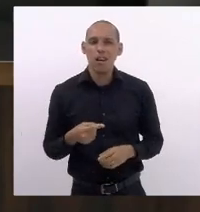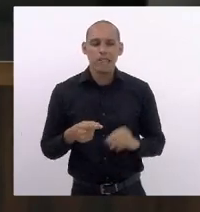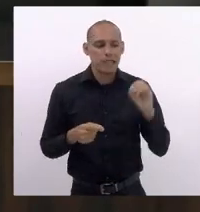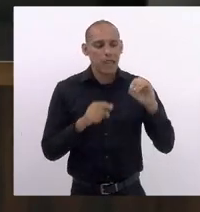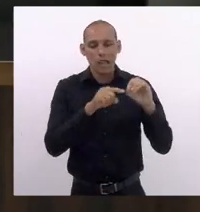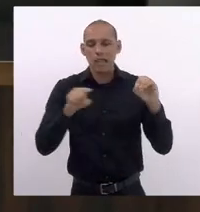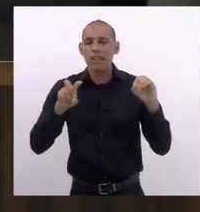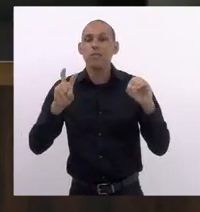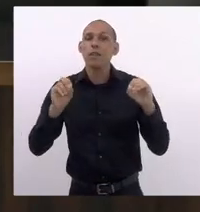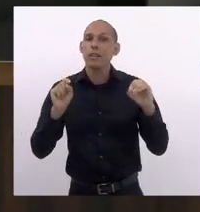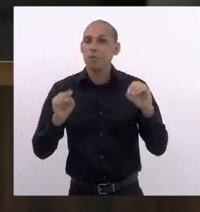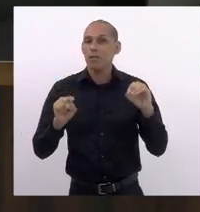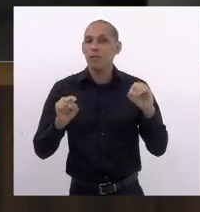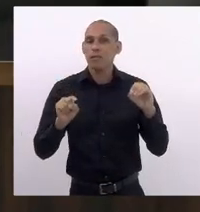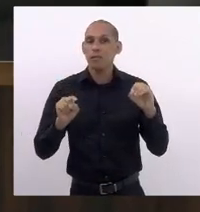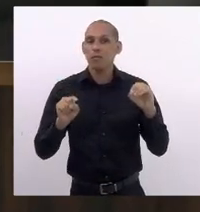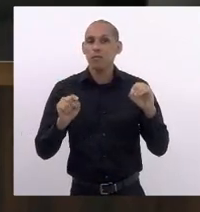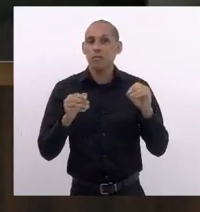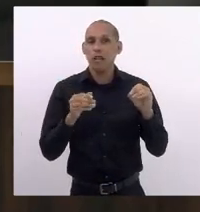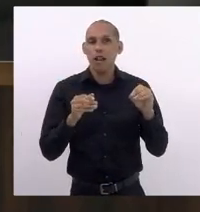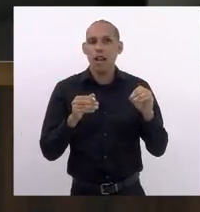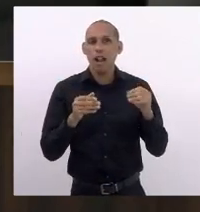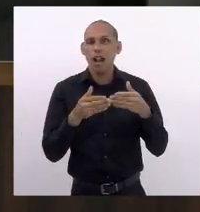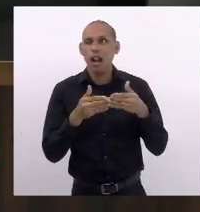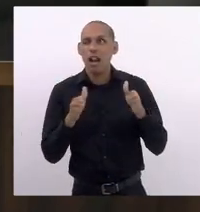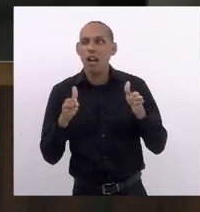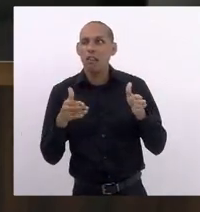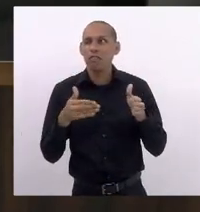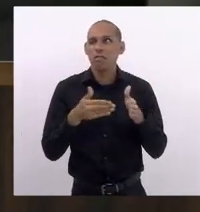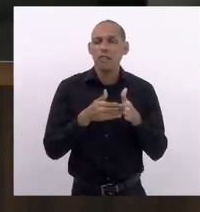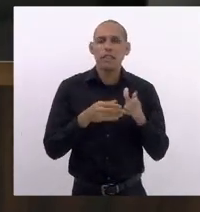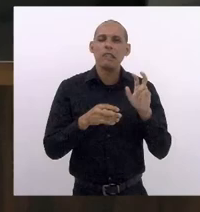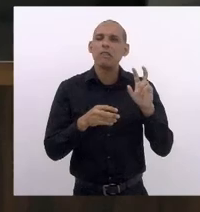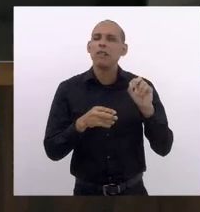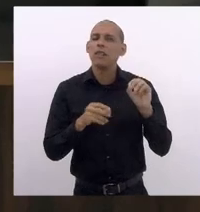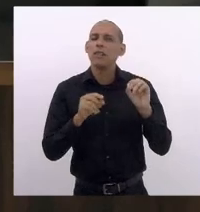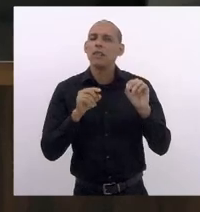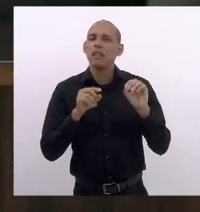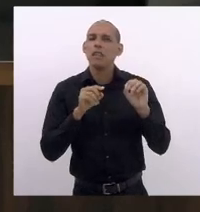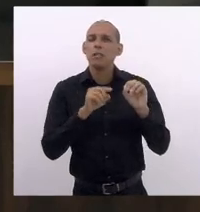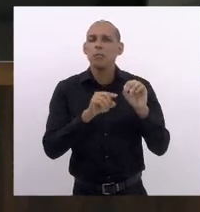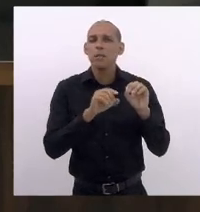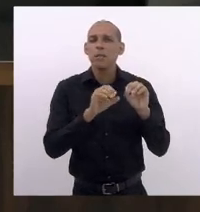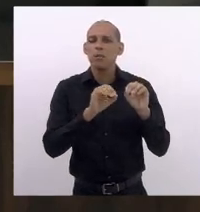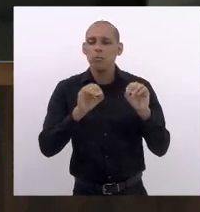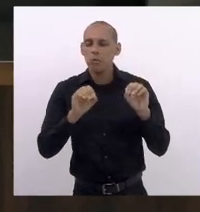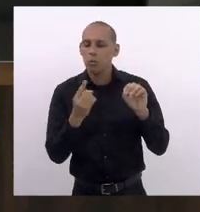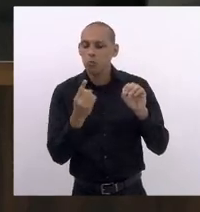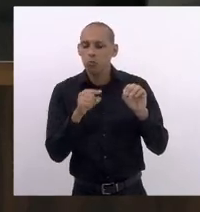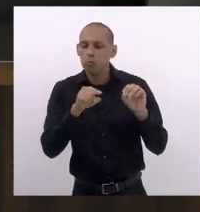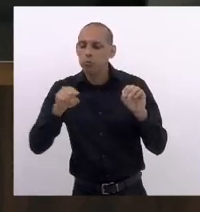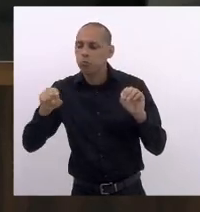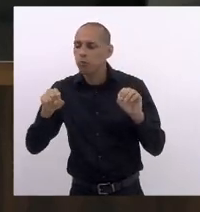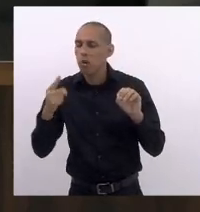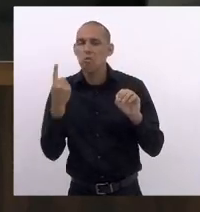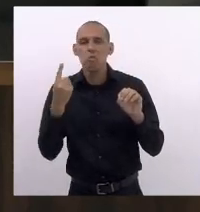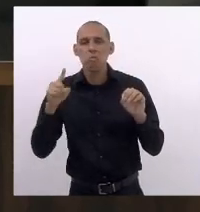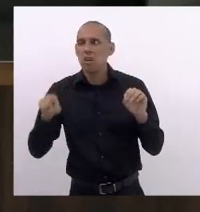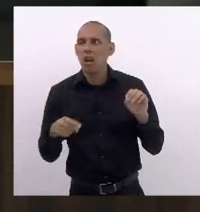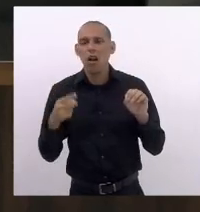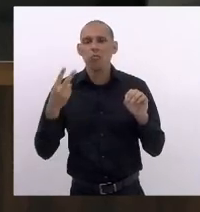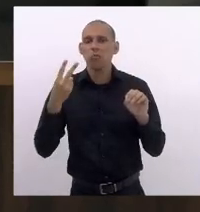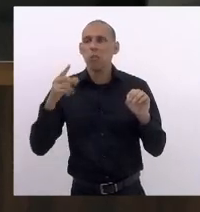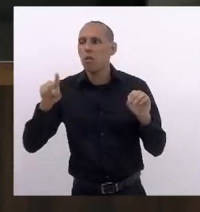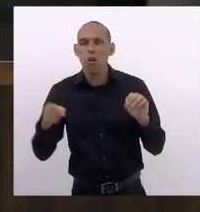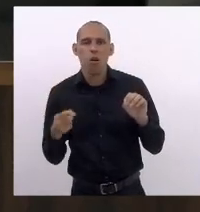a 50 mil. A gente abre a possibilidade por exemplo, 50 mil e 1 a 1 milhão, a 2 milhões, a 500 mil. Aí a